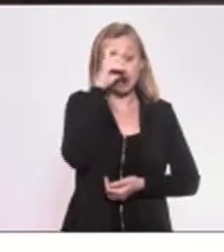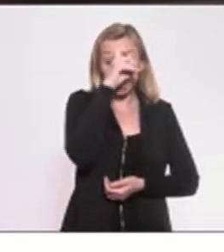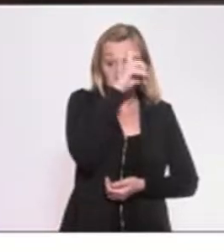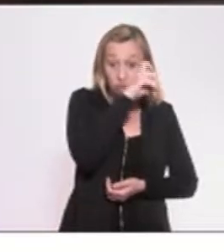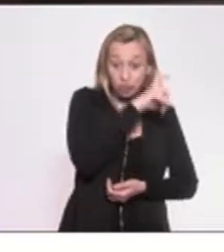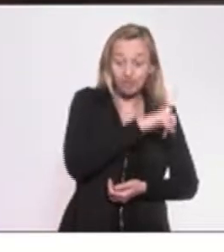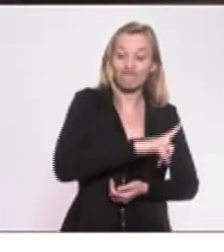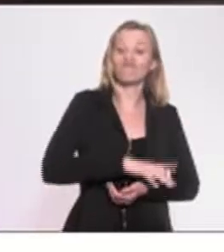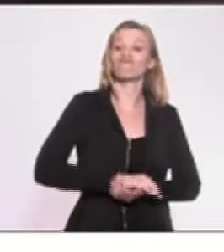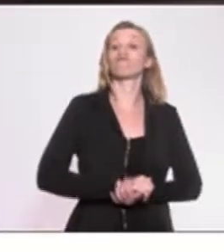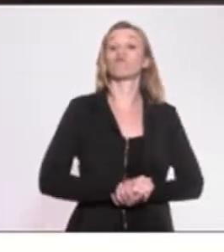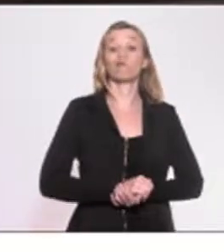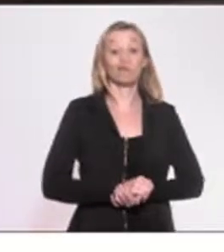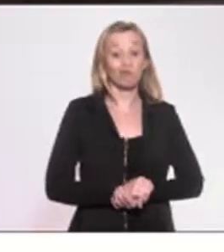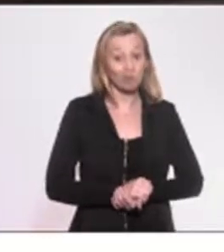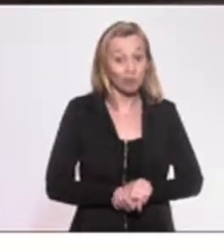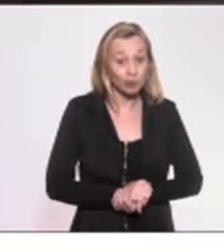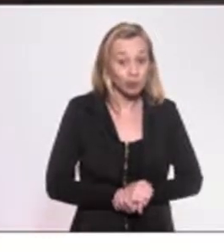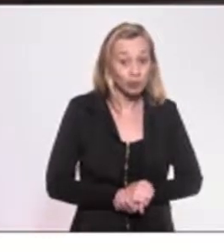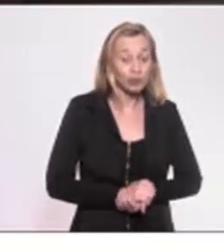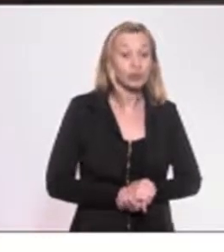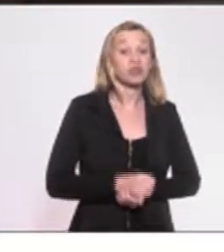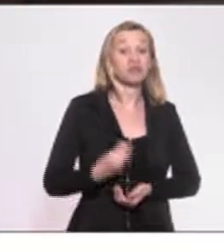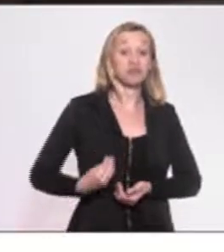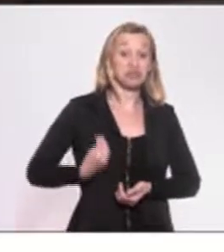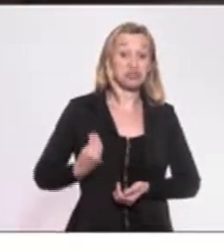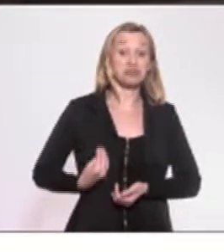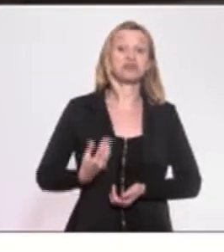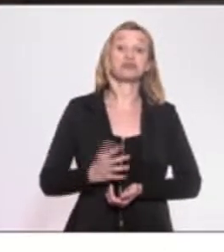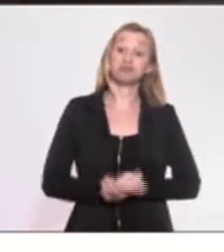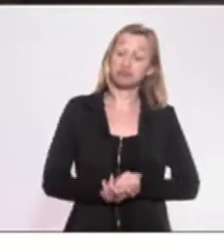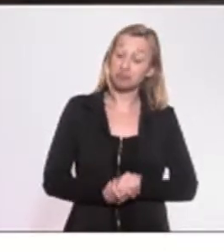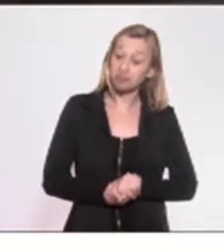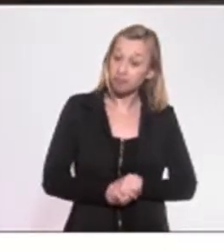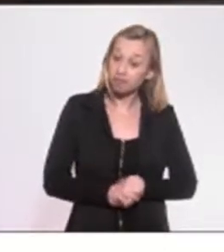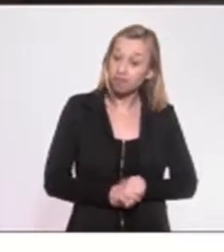dificuldade que nós estamos vivendo,